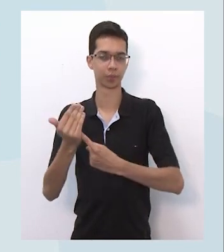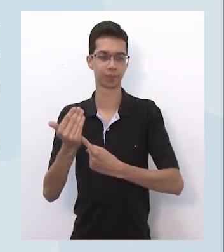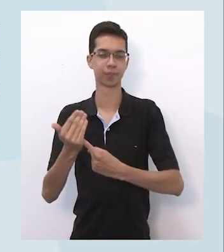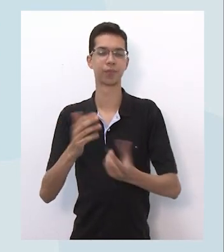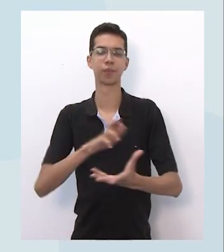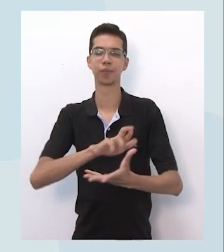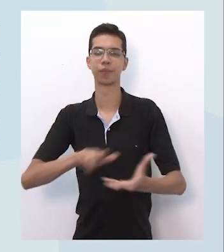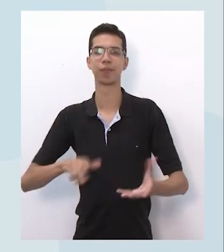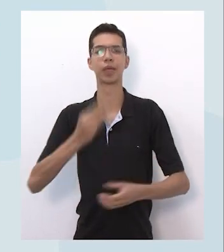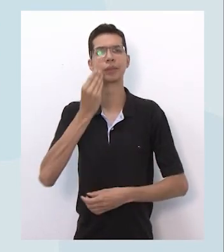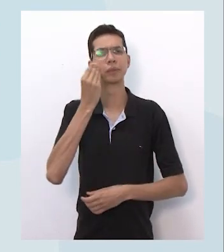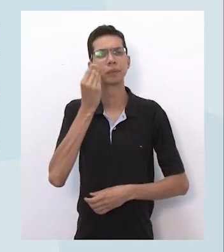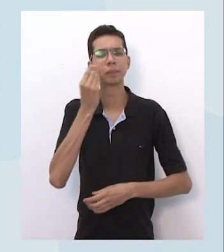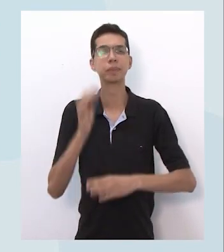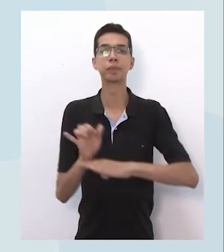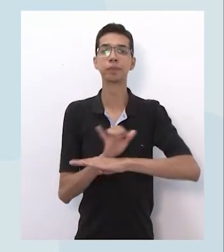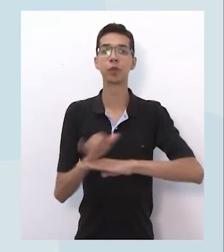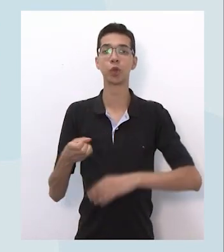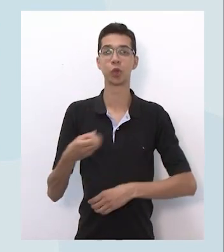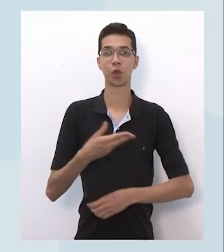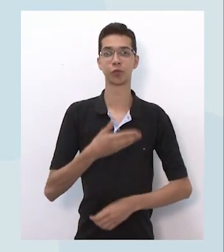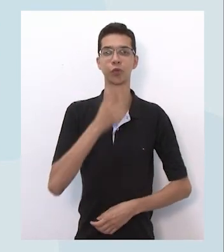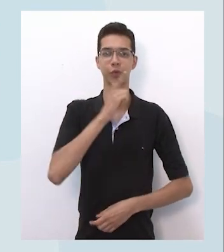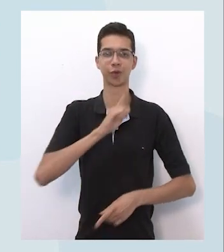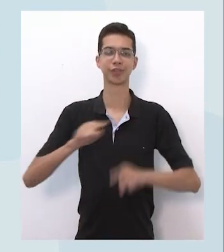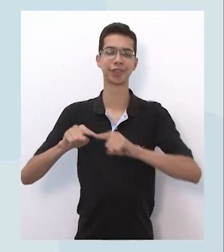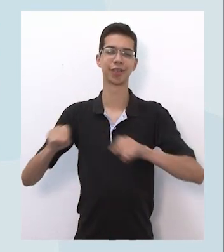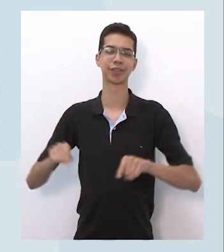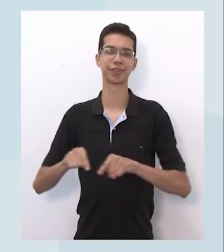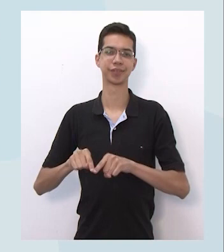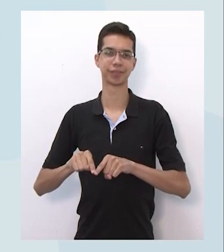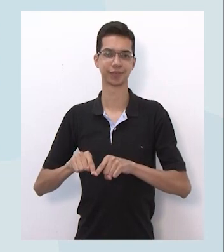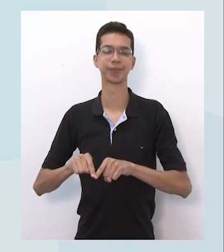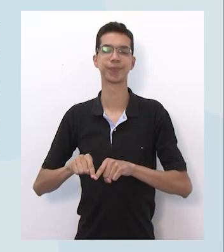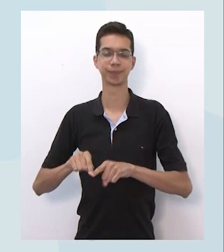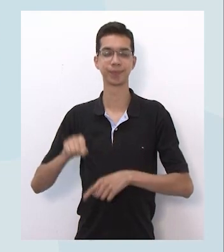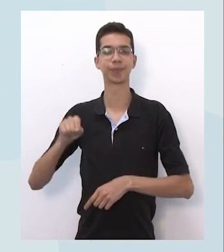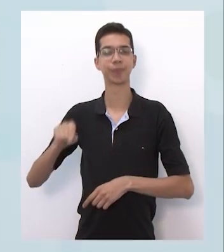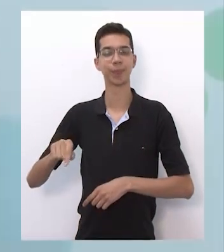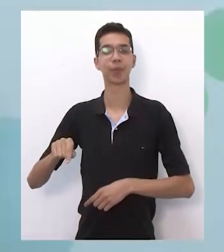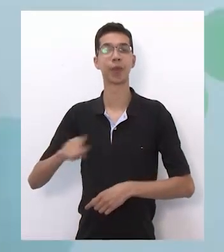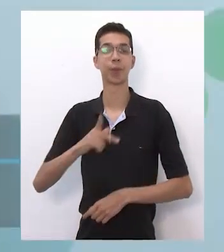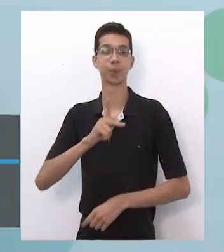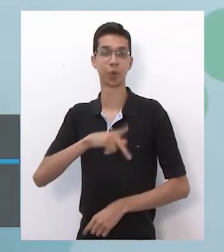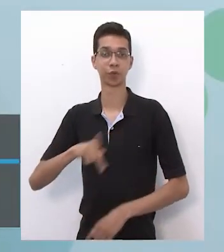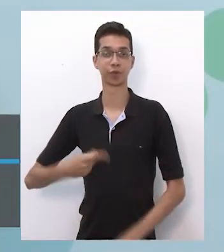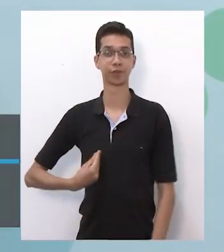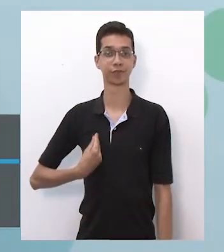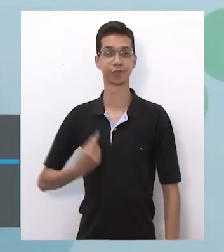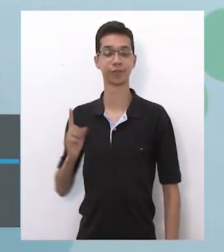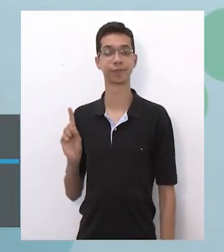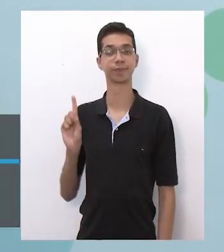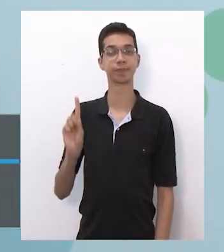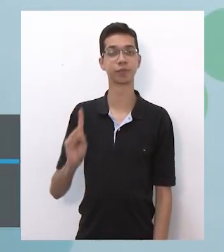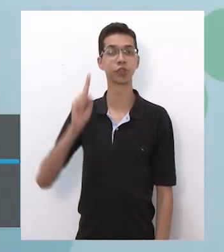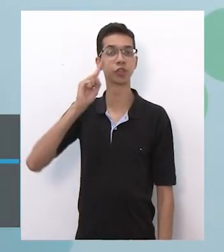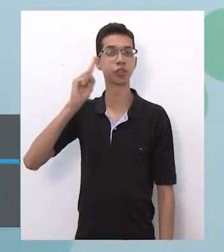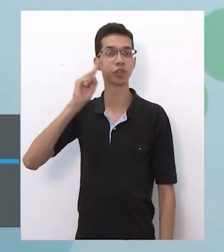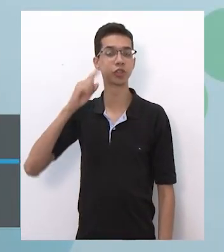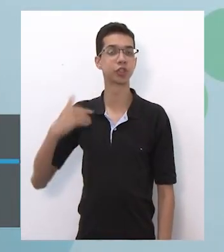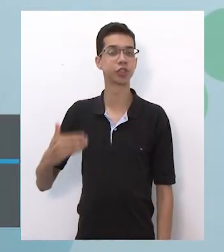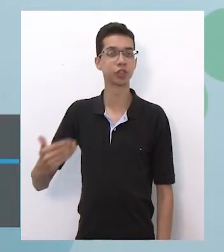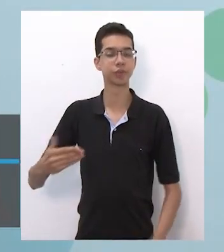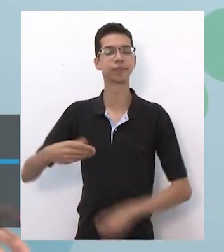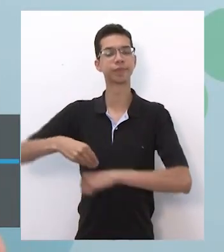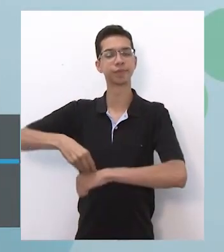maneiras de trazer essa inovação para a sala de aula, para a vivência do nosso professor, né. Então, para a gente passar a acompanhar